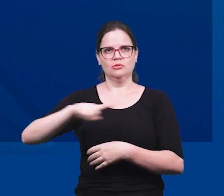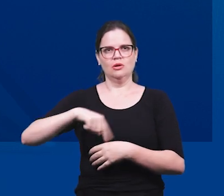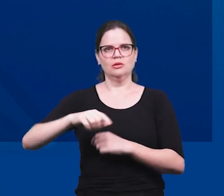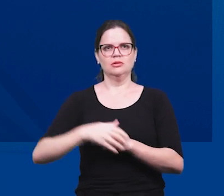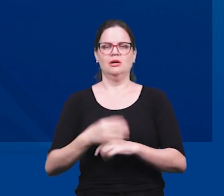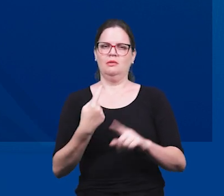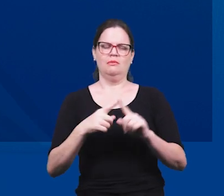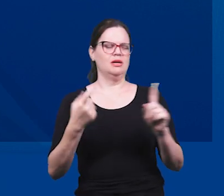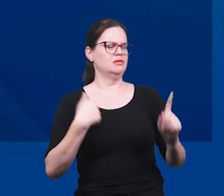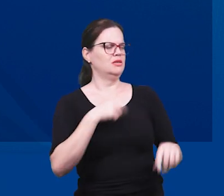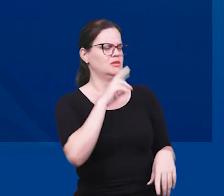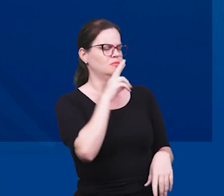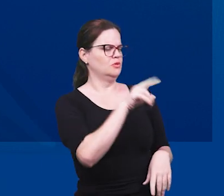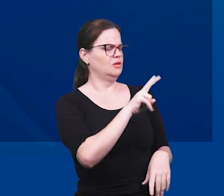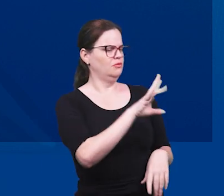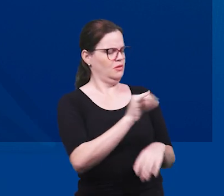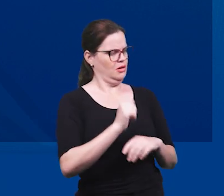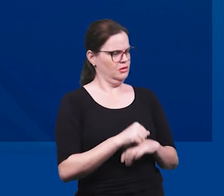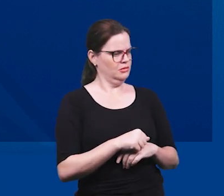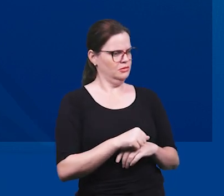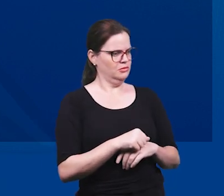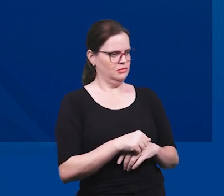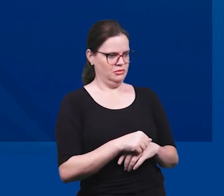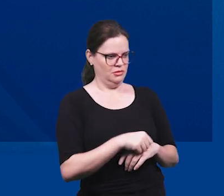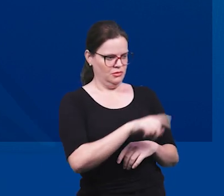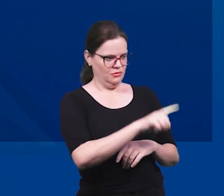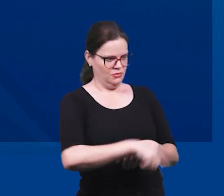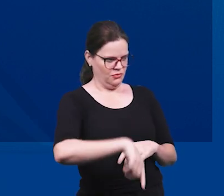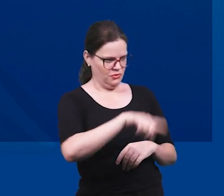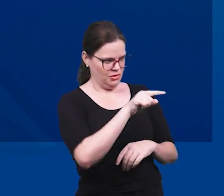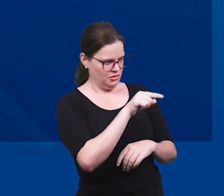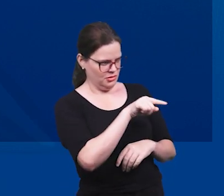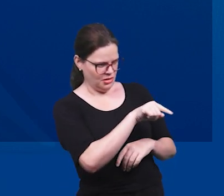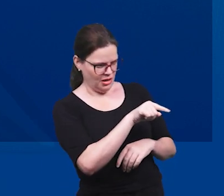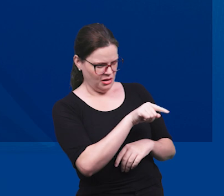ele vos responderá, digo-vos que não